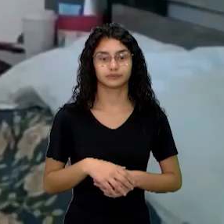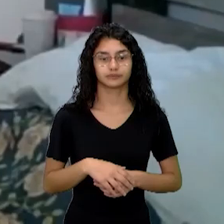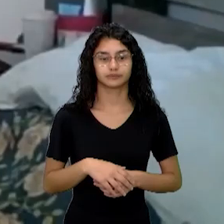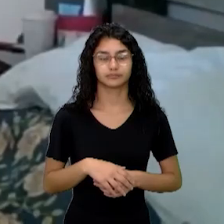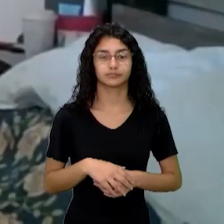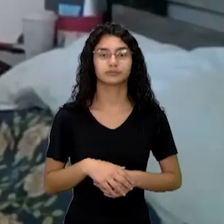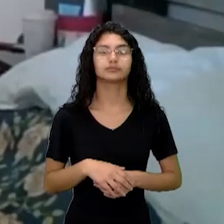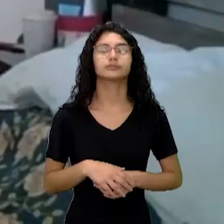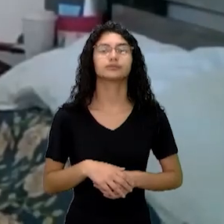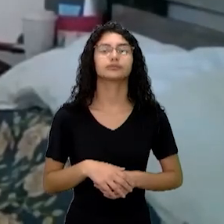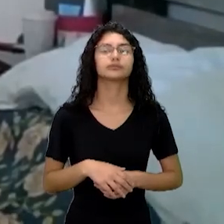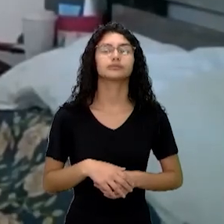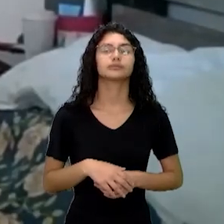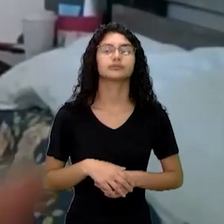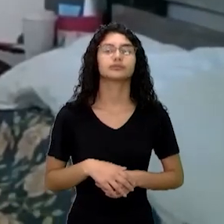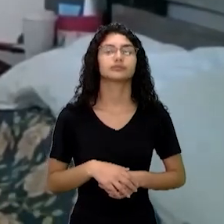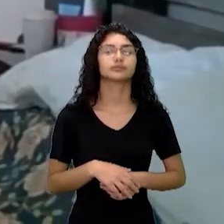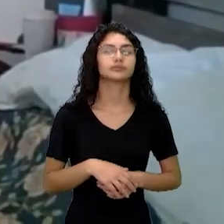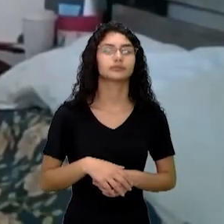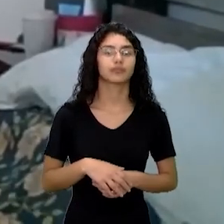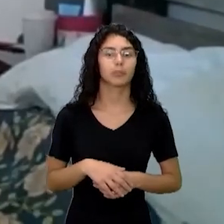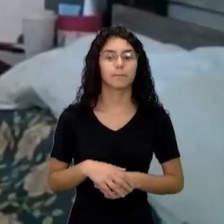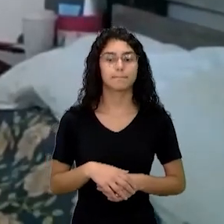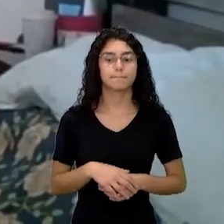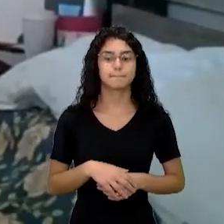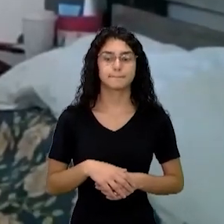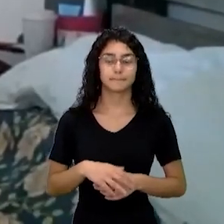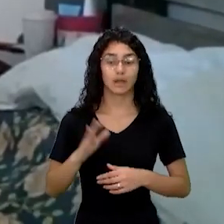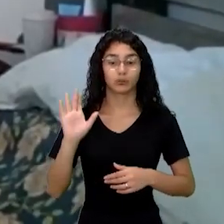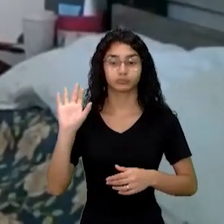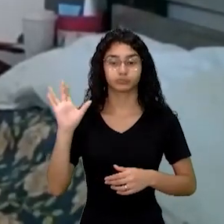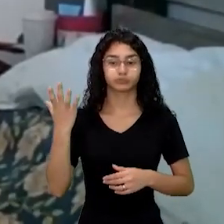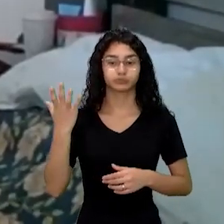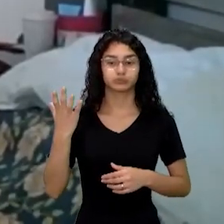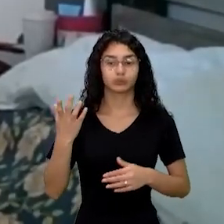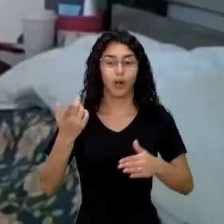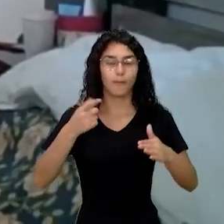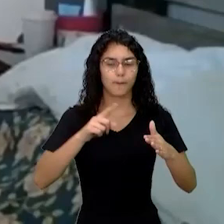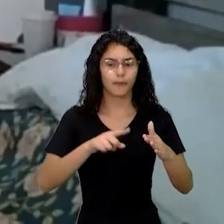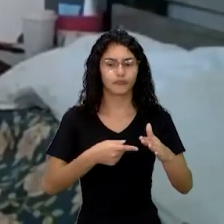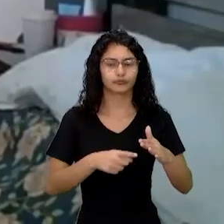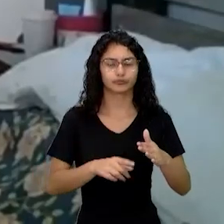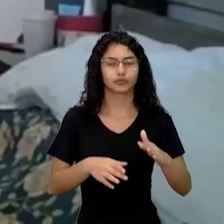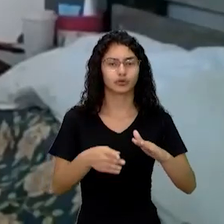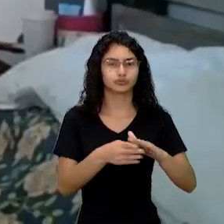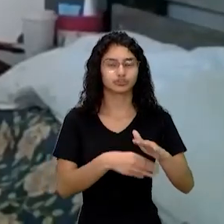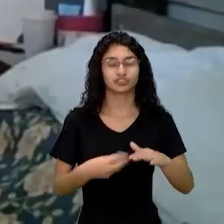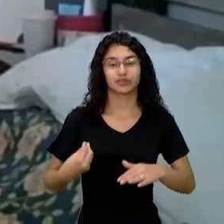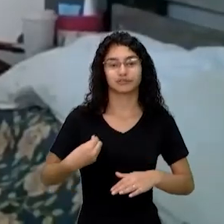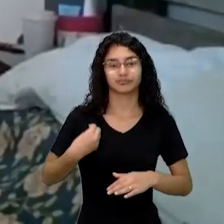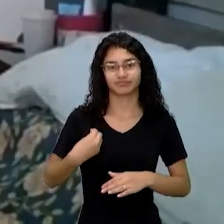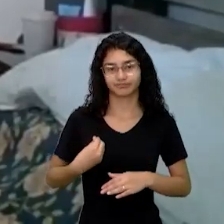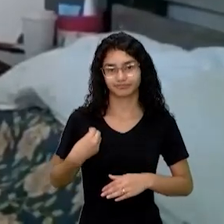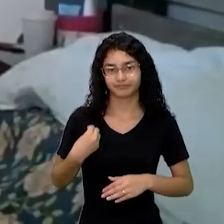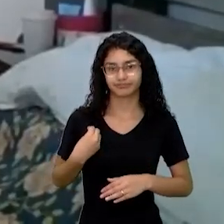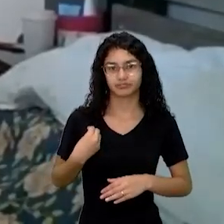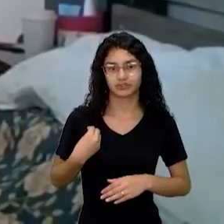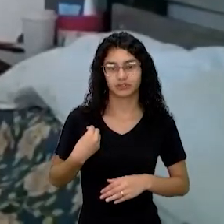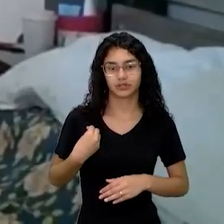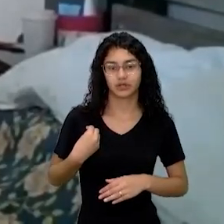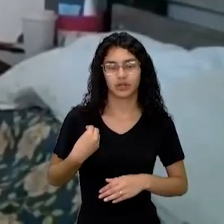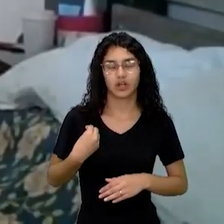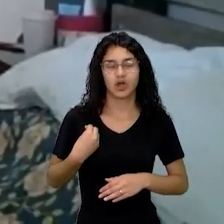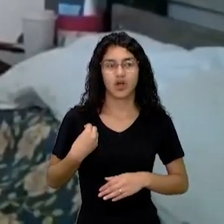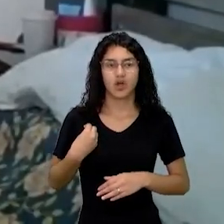como que eu posso dizer, né? Ele é muito profundo, né? Ele tira coisas da vida da gente que a gente nem